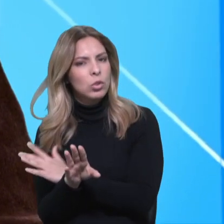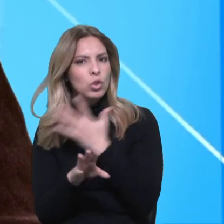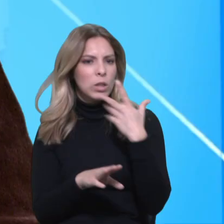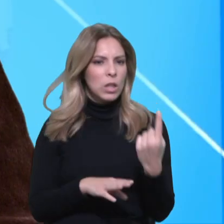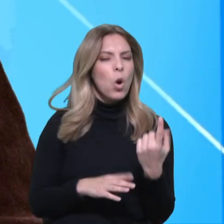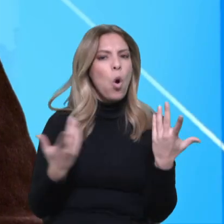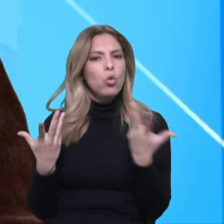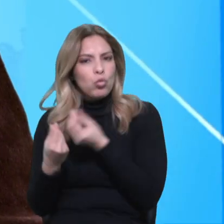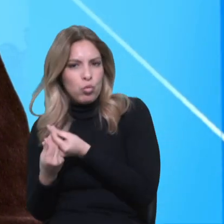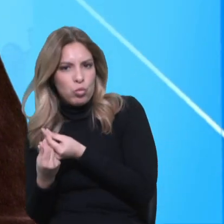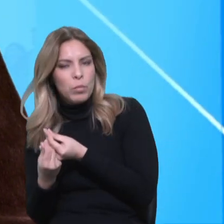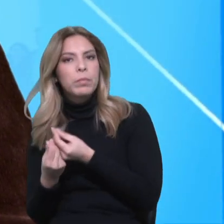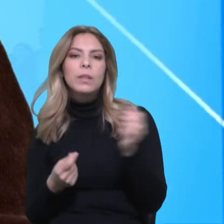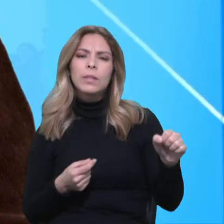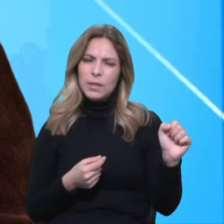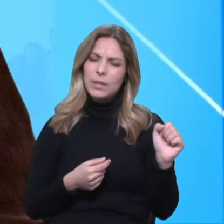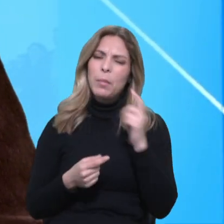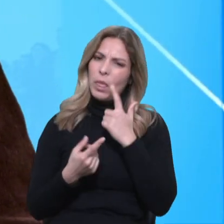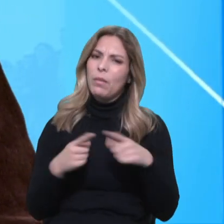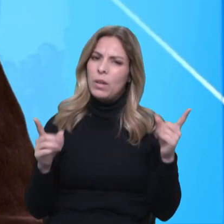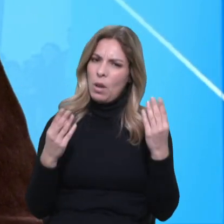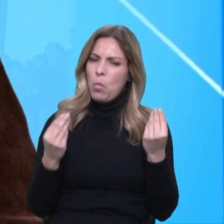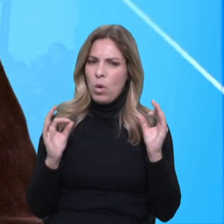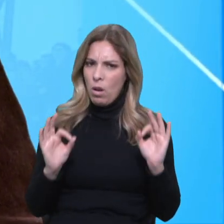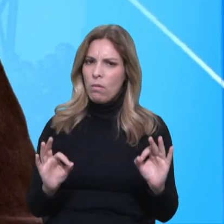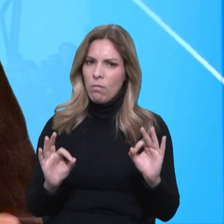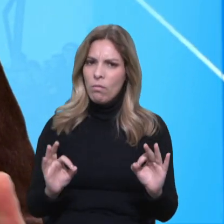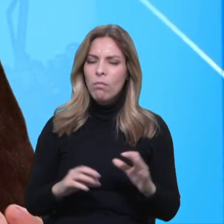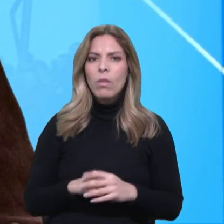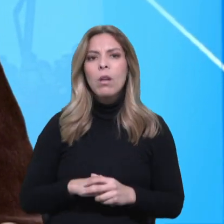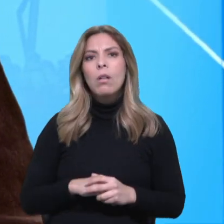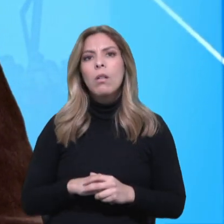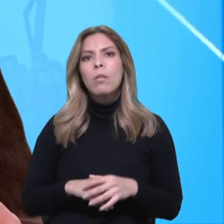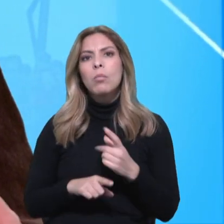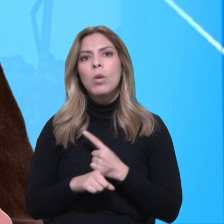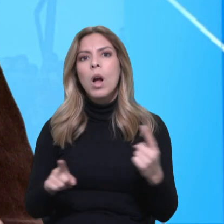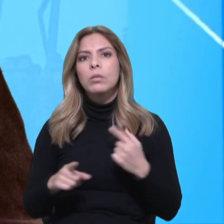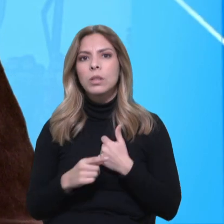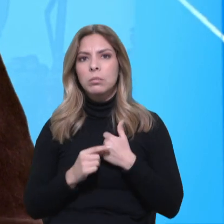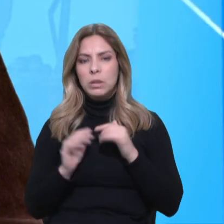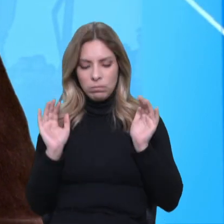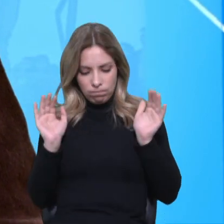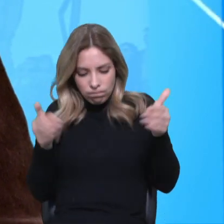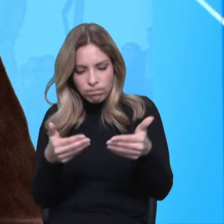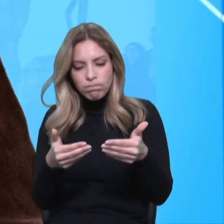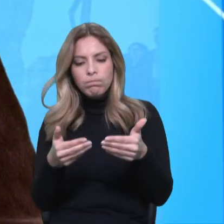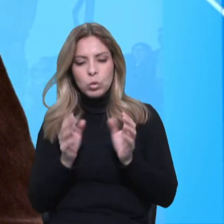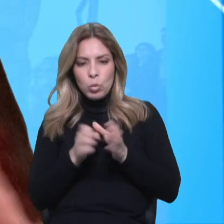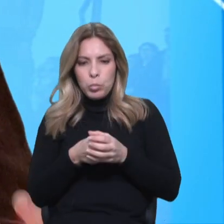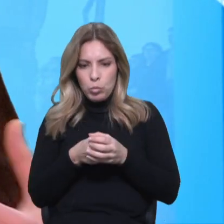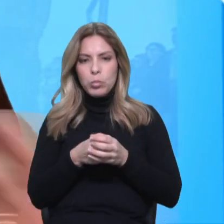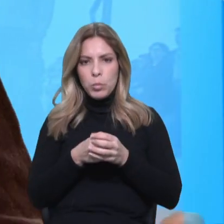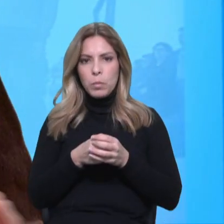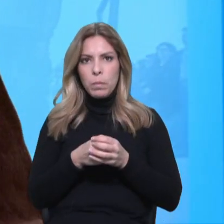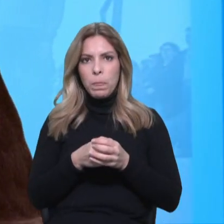dúvida. Há uma tendência, muitas vezes, nós queremos viver fechados dentro das nossas comunidades. E eu